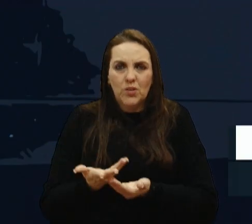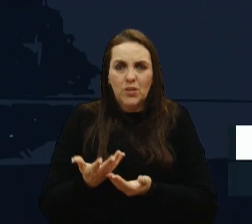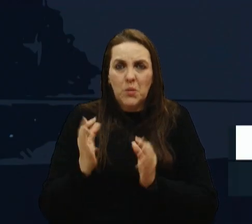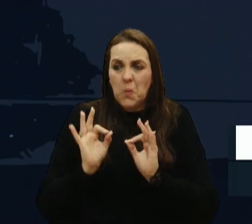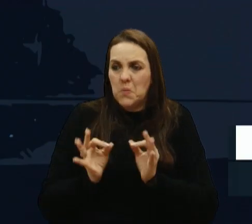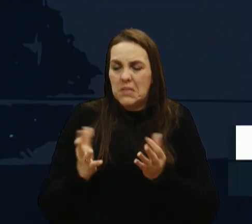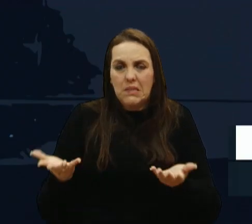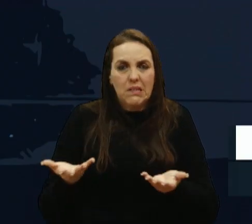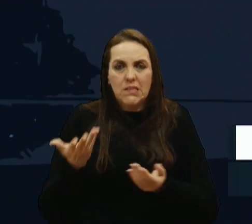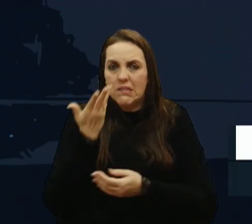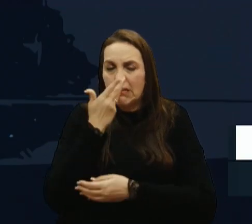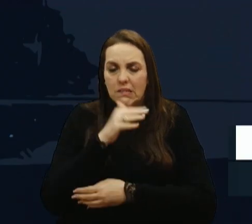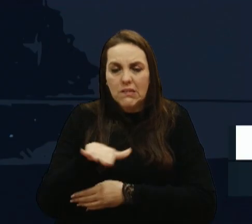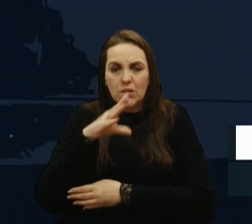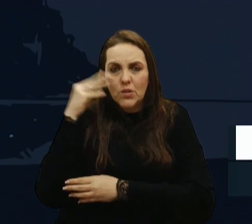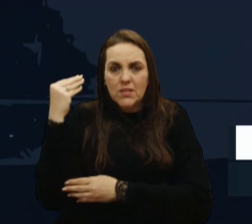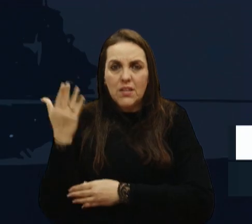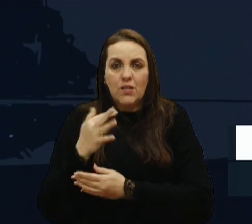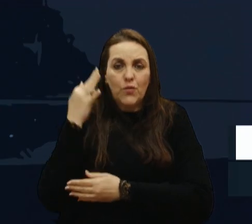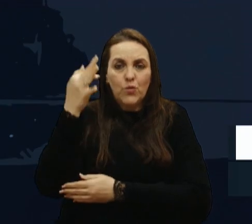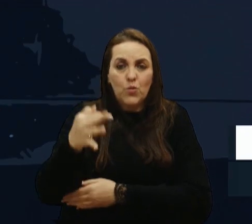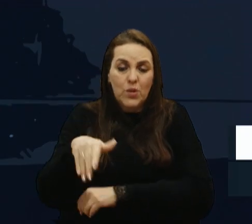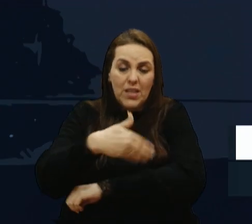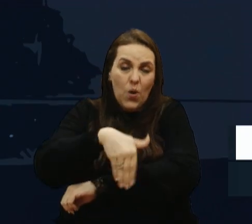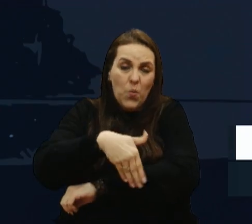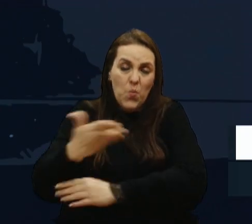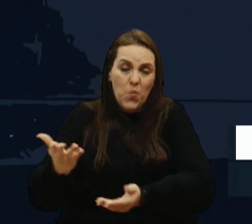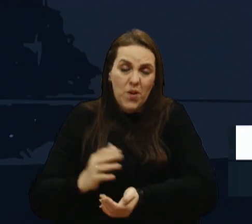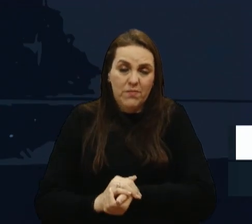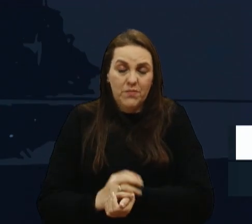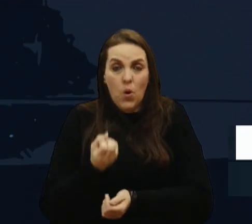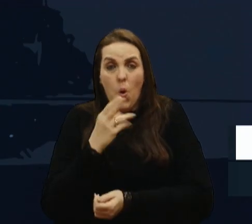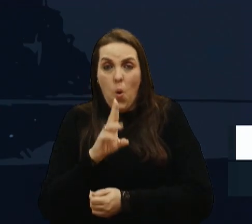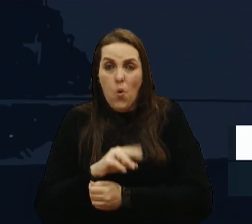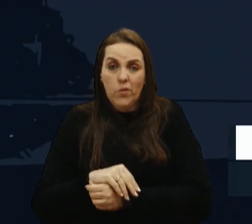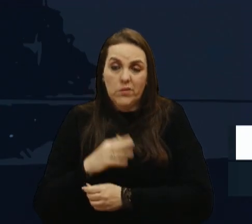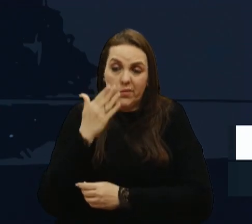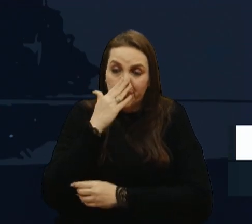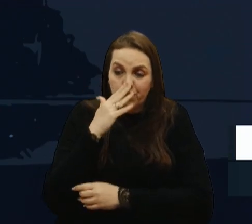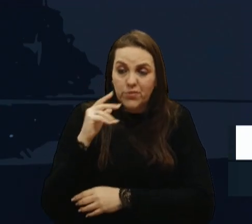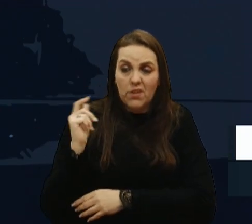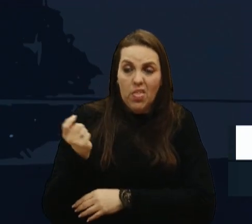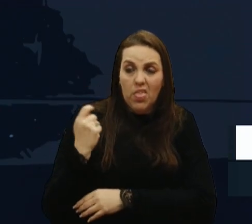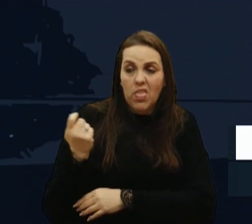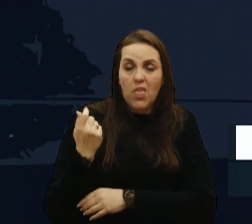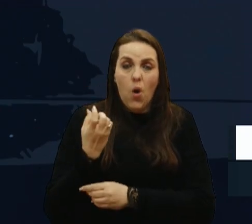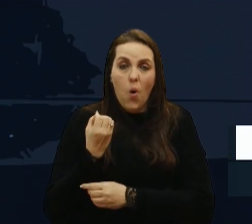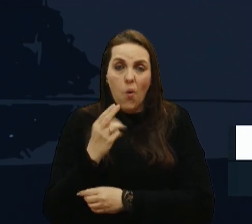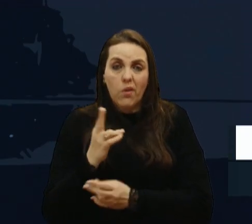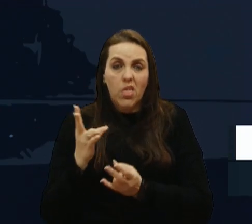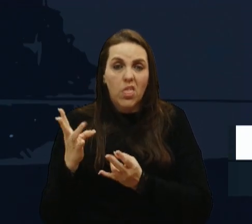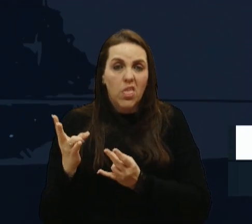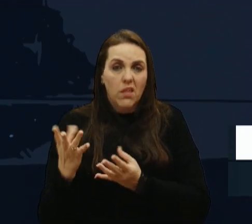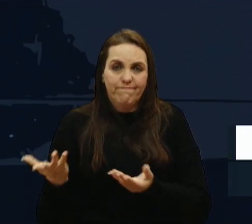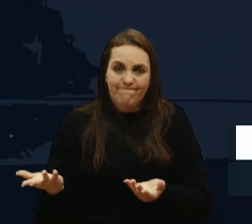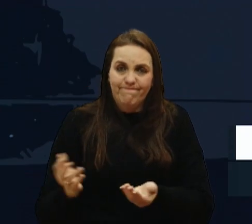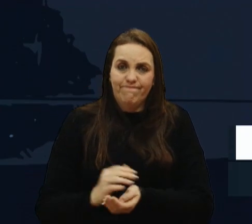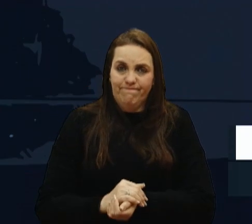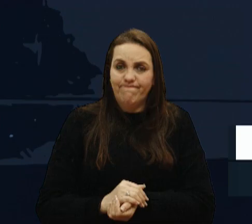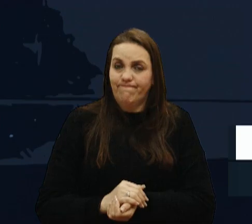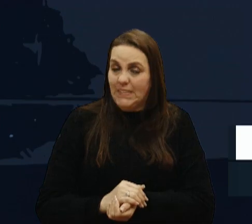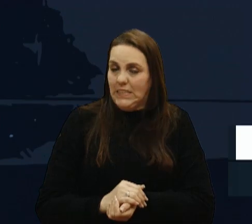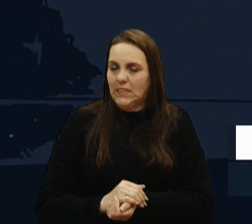certeza seriam crianças e adolescentes que ali na frente estariam na rua, ou se prostituindo, ou pelo tráfico, não tenha dúvida disso.